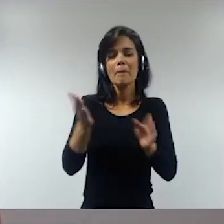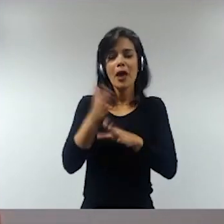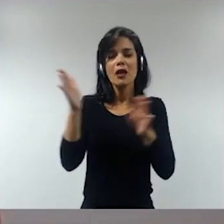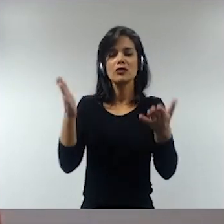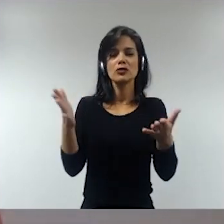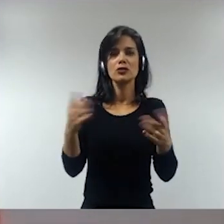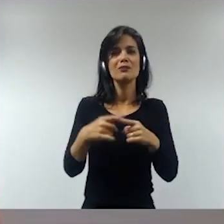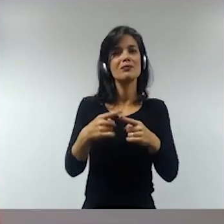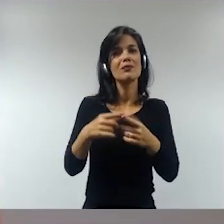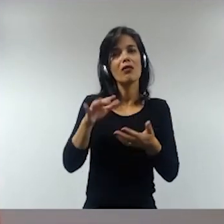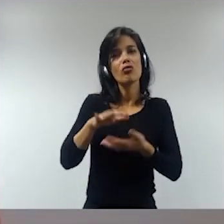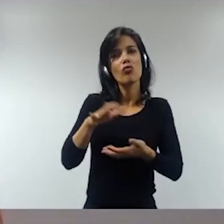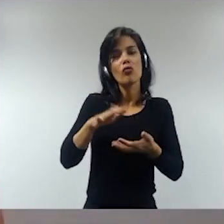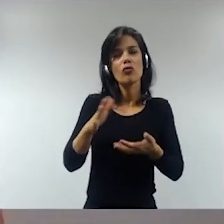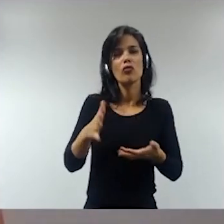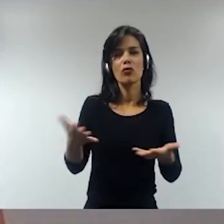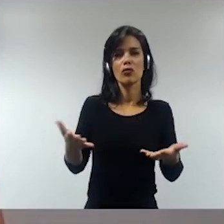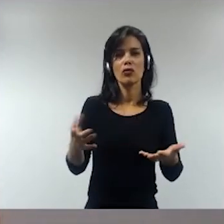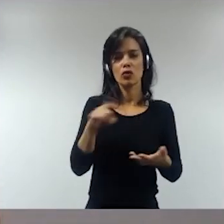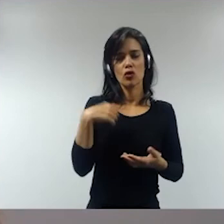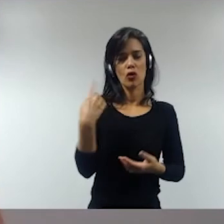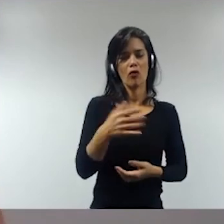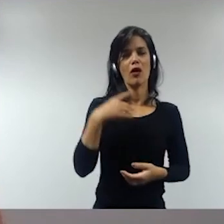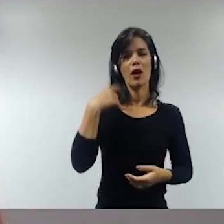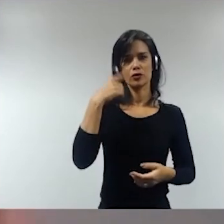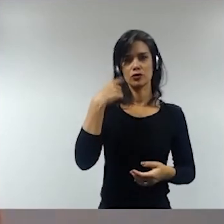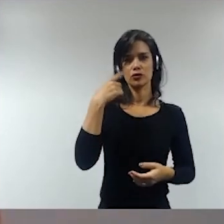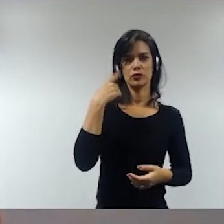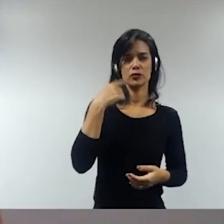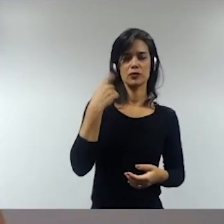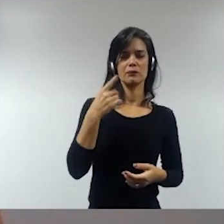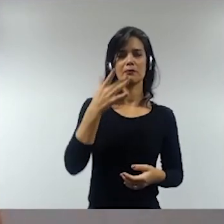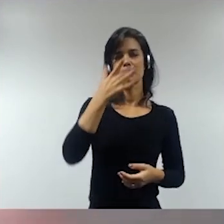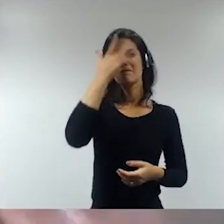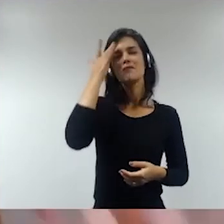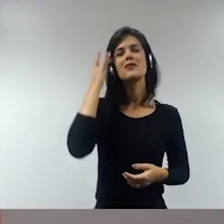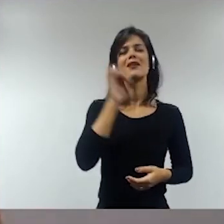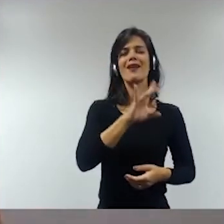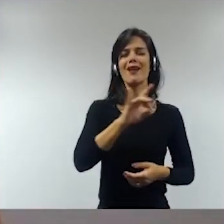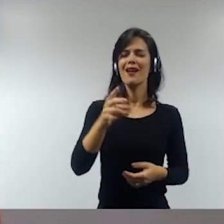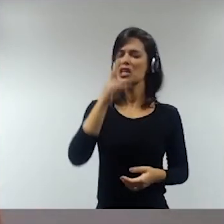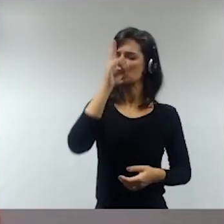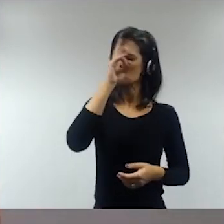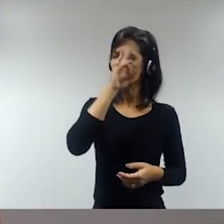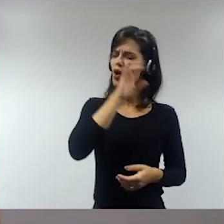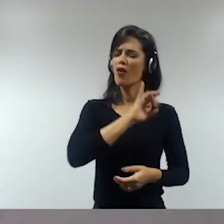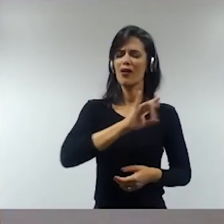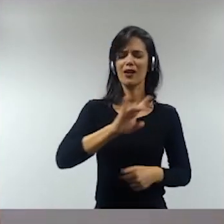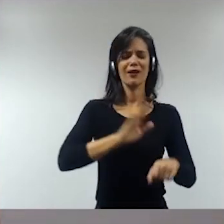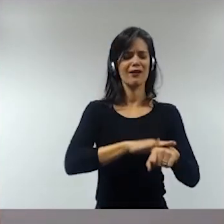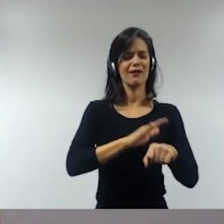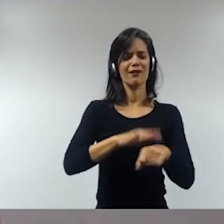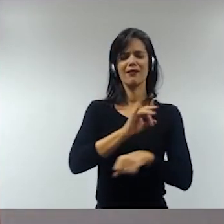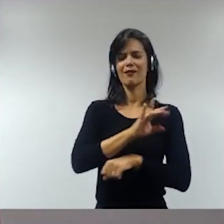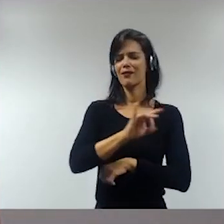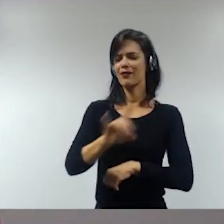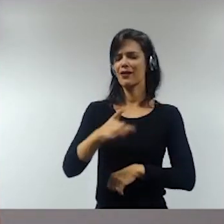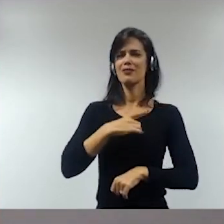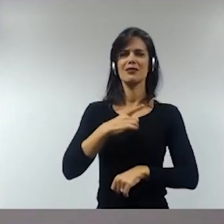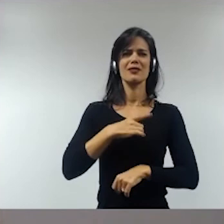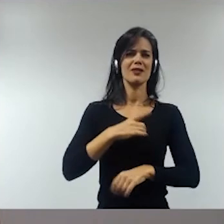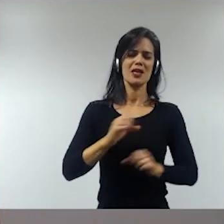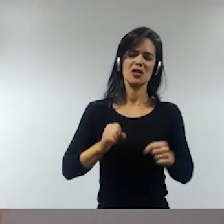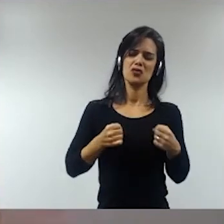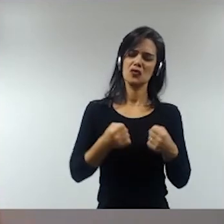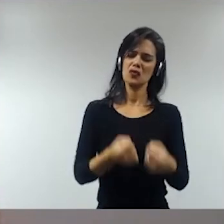gente percebe que, para nós, advogados, que são pessoas, cada um com a sua história, cada um com o seu grau de